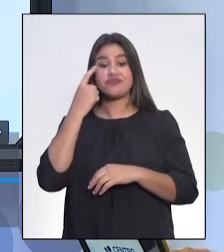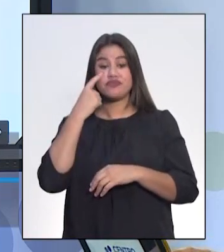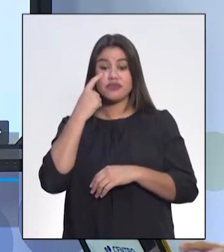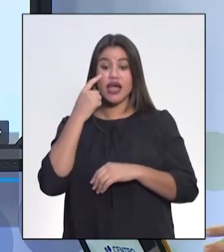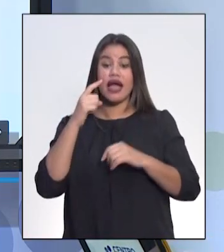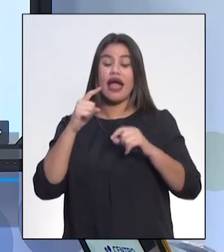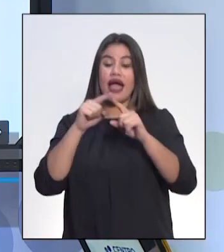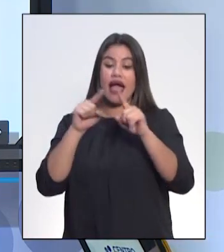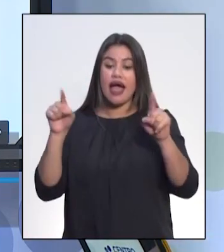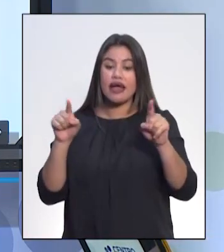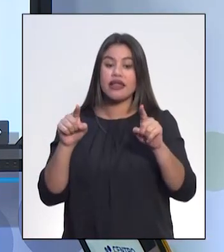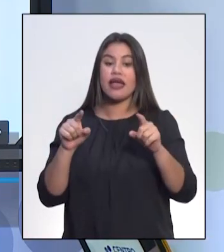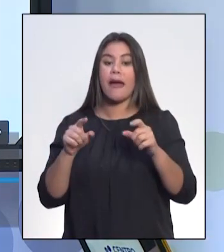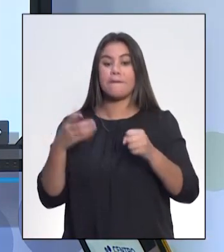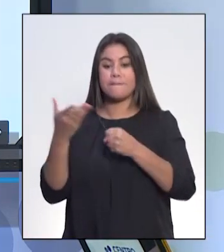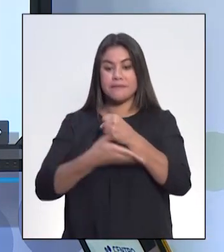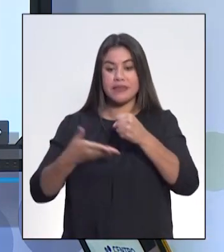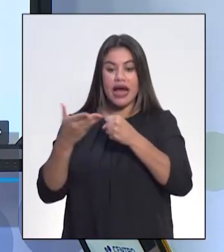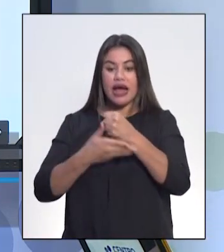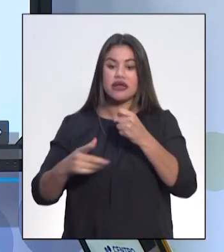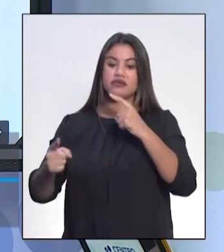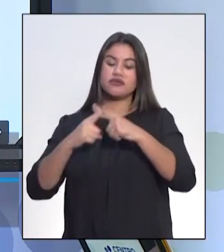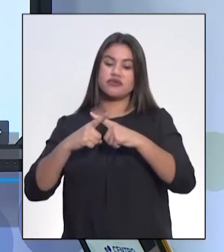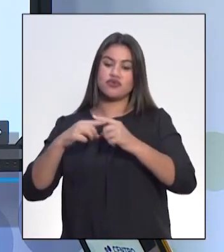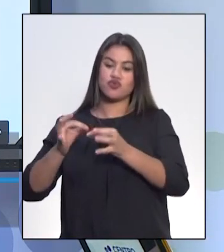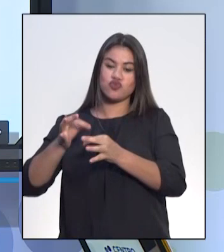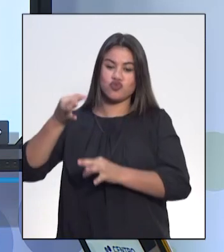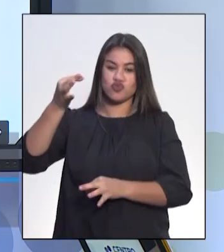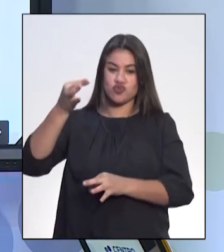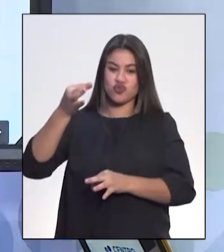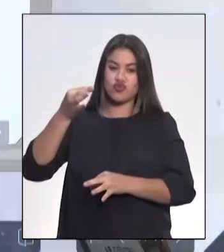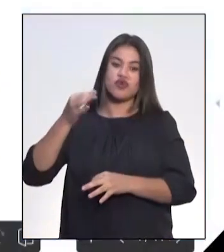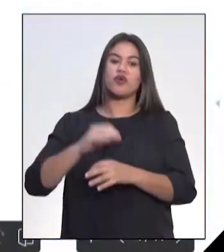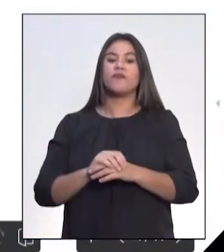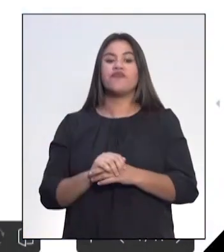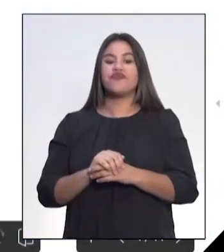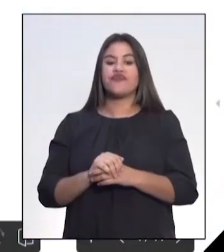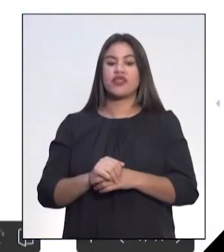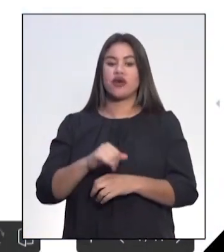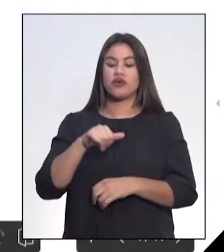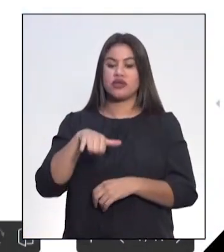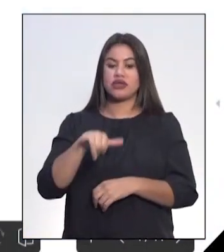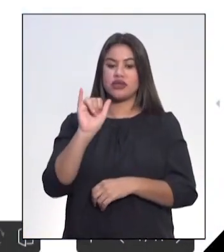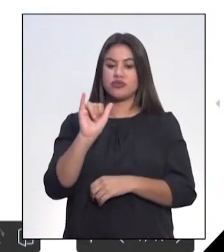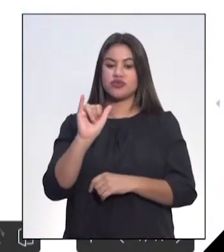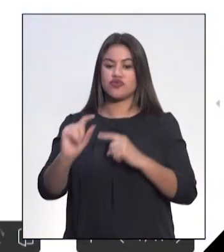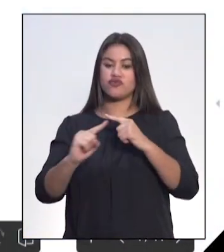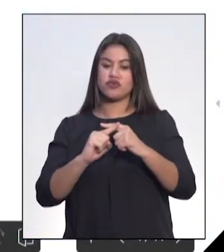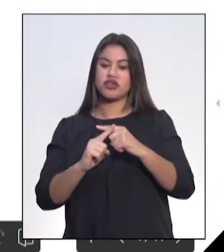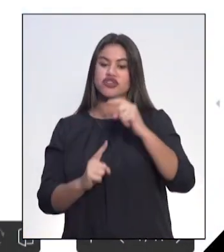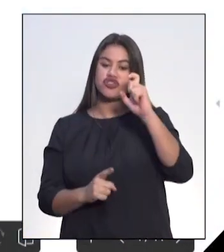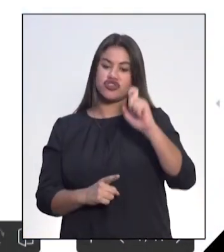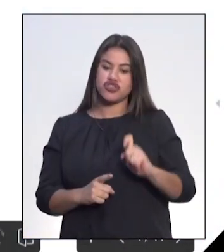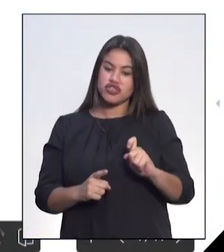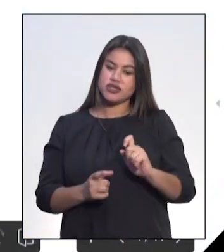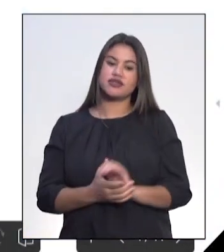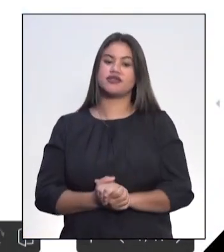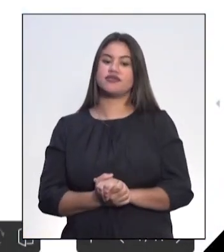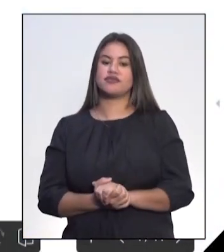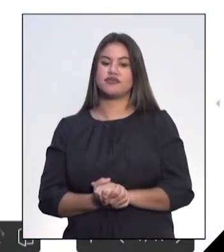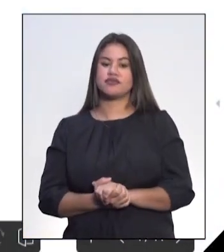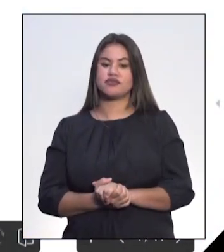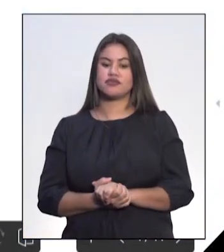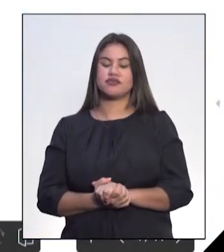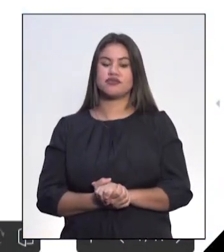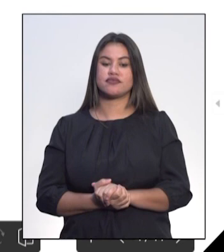a altura, y vezes x. Então, a área é a base, que é o y, multiplicado pelo x, que é a minha altura. Apareceu um pontinho aqui que